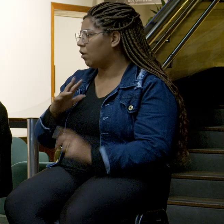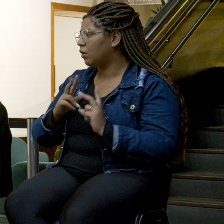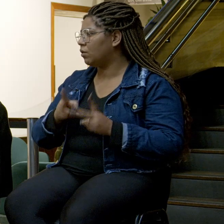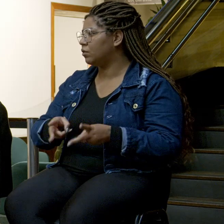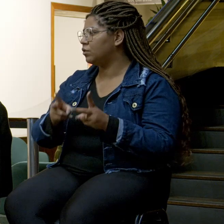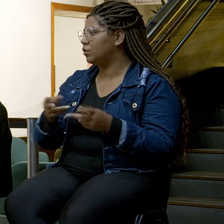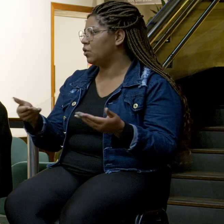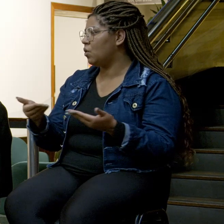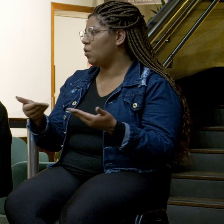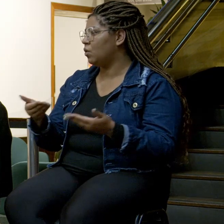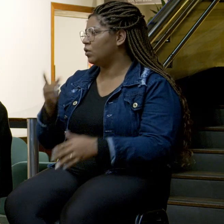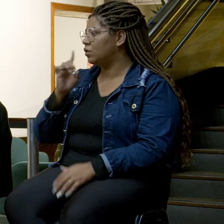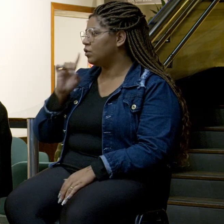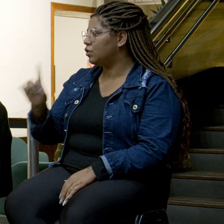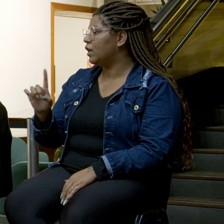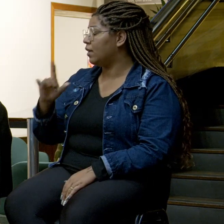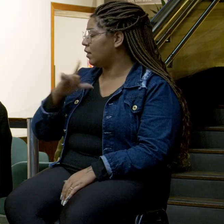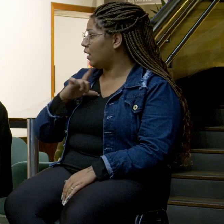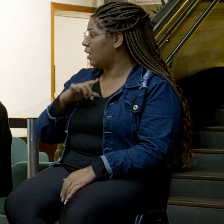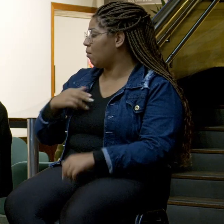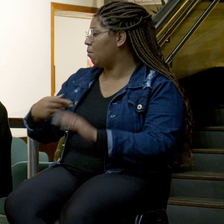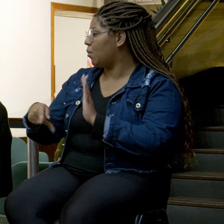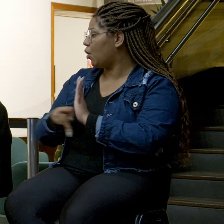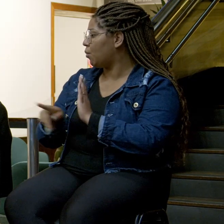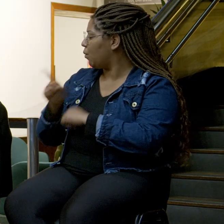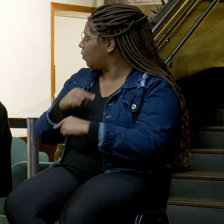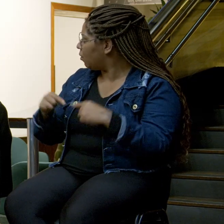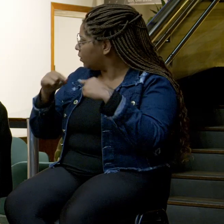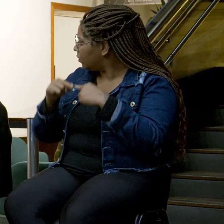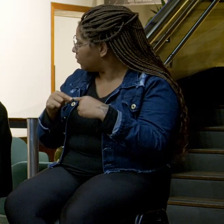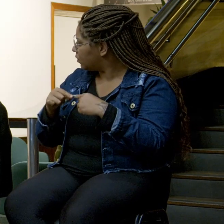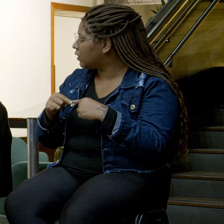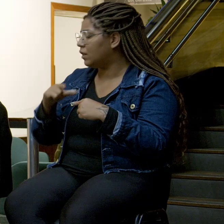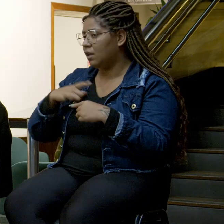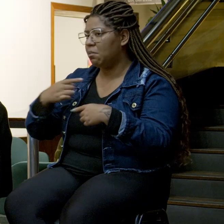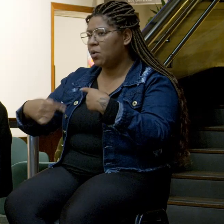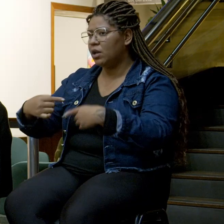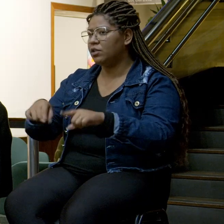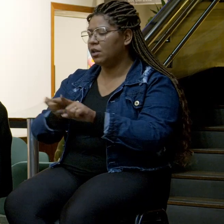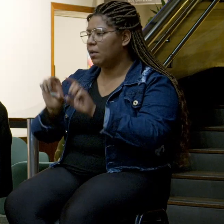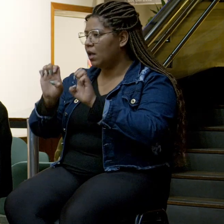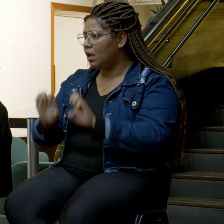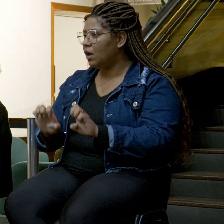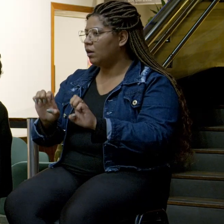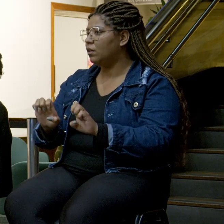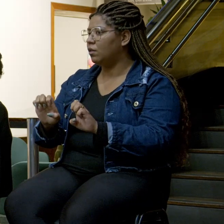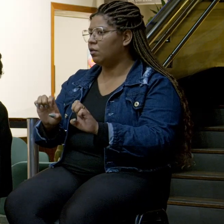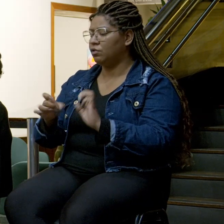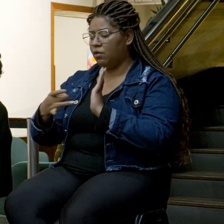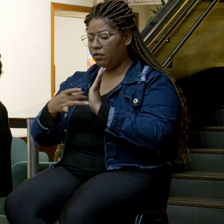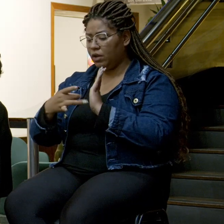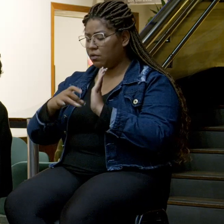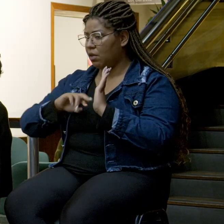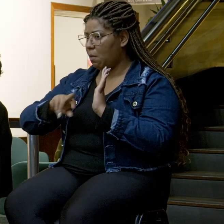constante, cotidiano, a subjetividade, o feminino, o político e o ético. O indivíduo não é só um